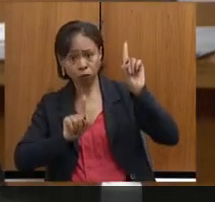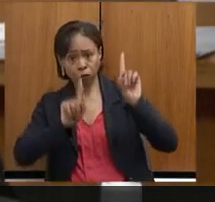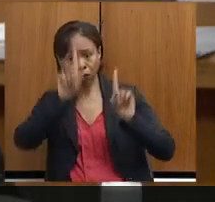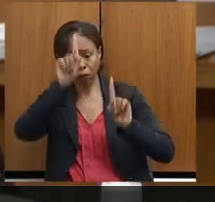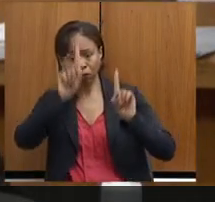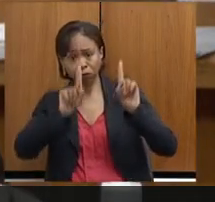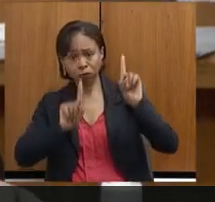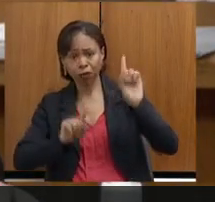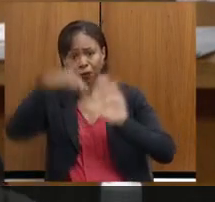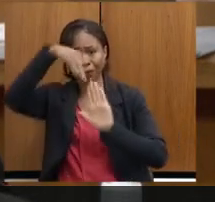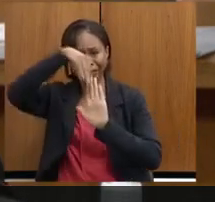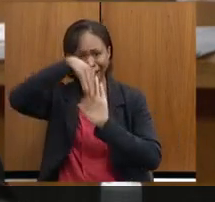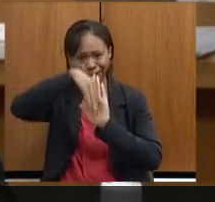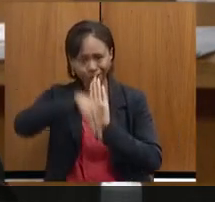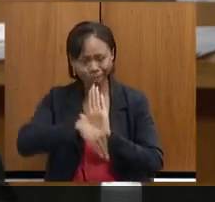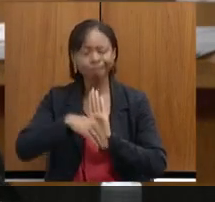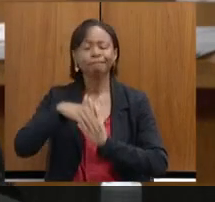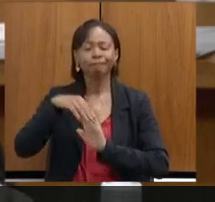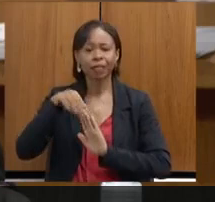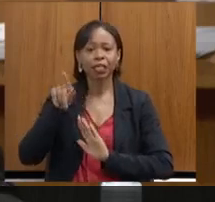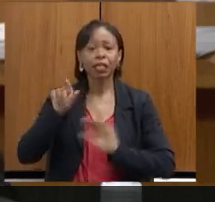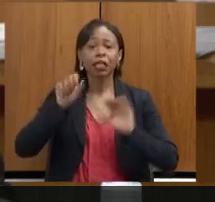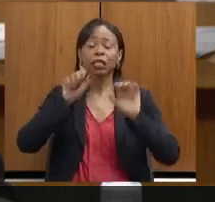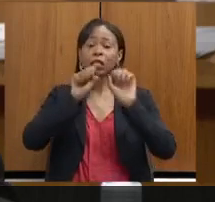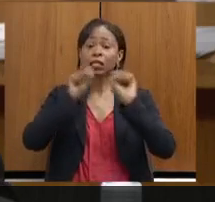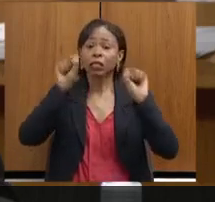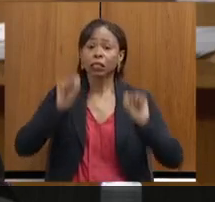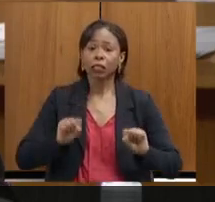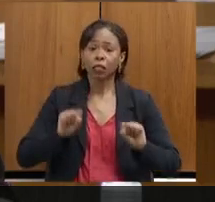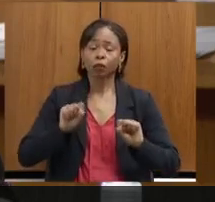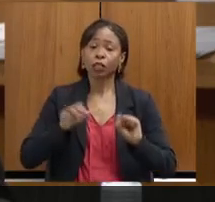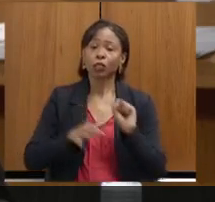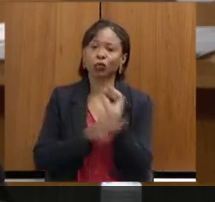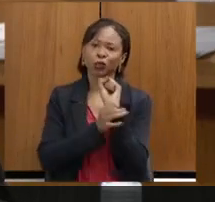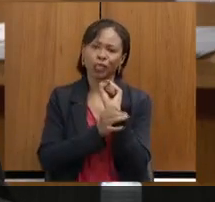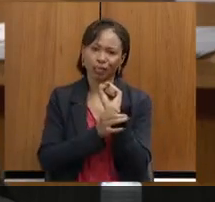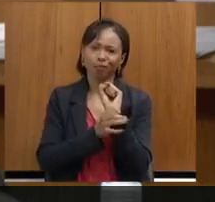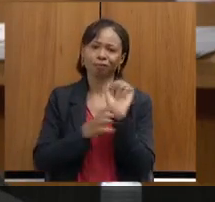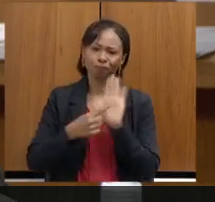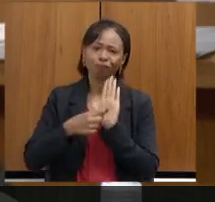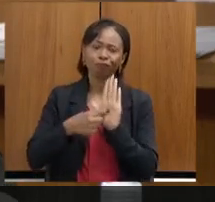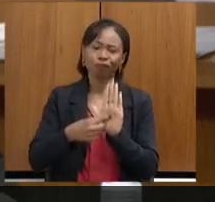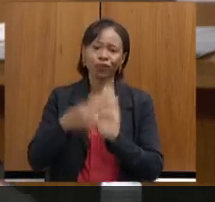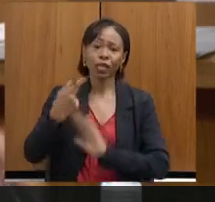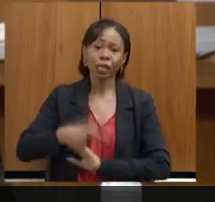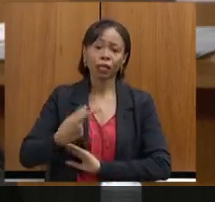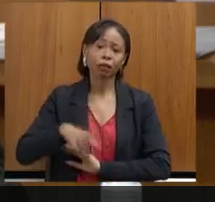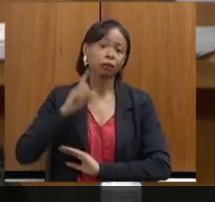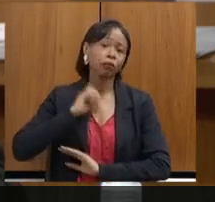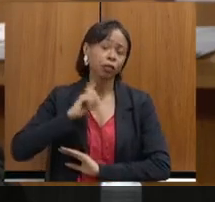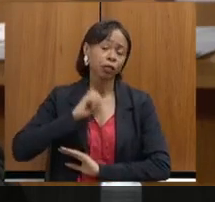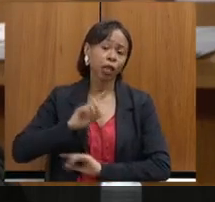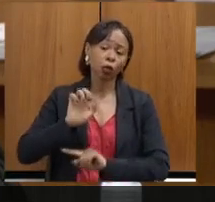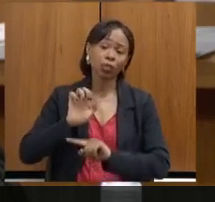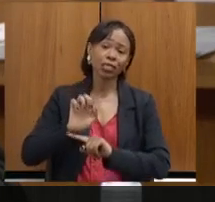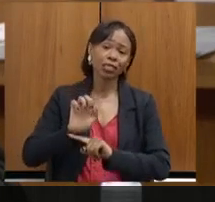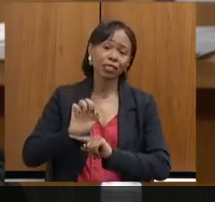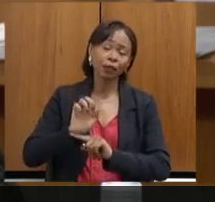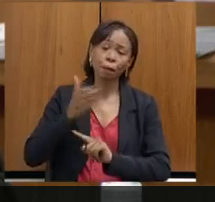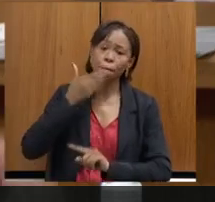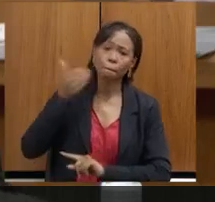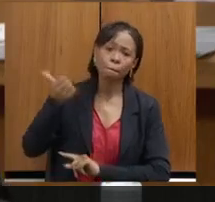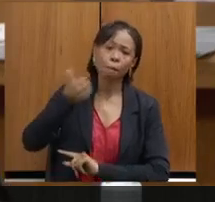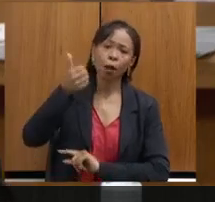Sinesp Minas Gerais está alçado à condição de estado é